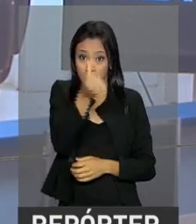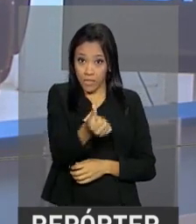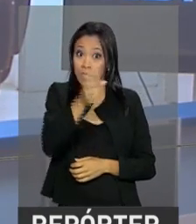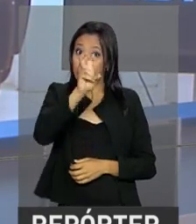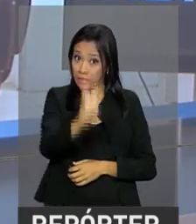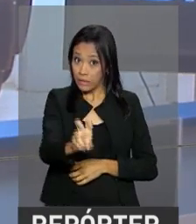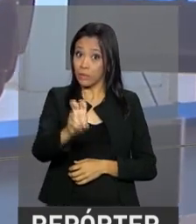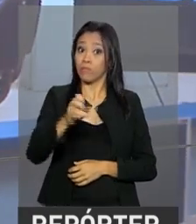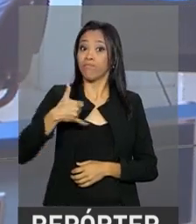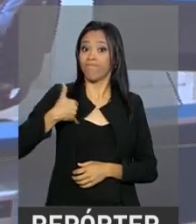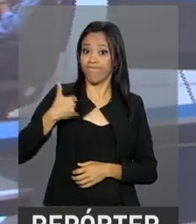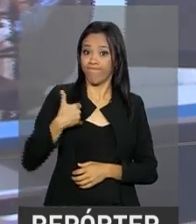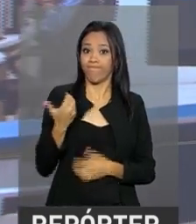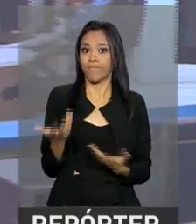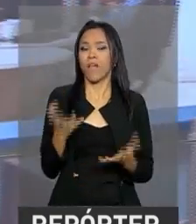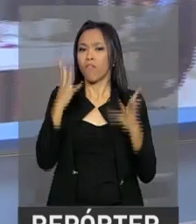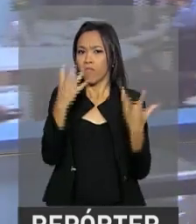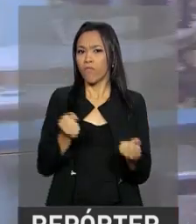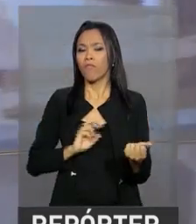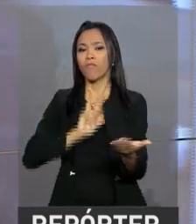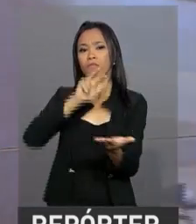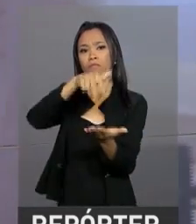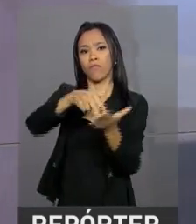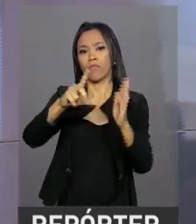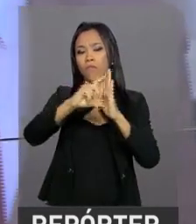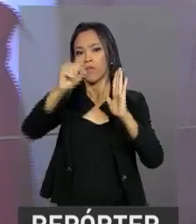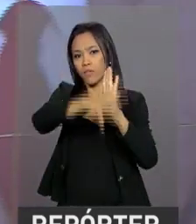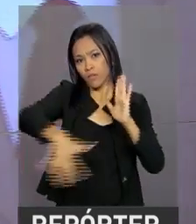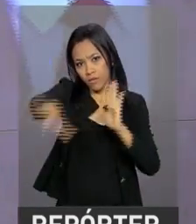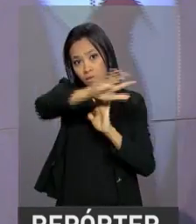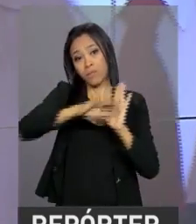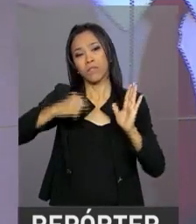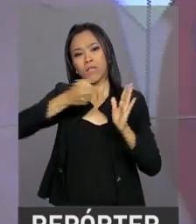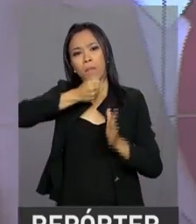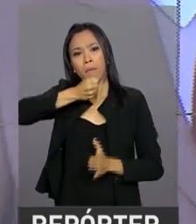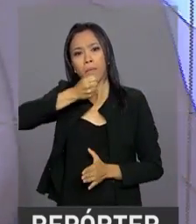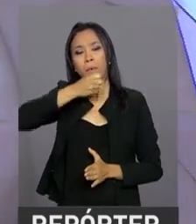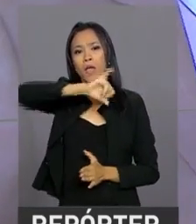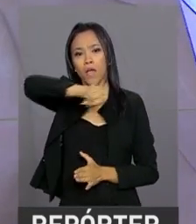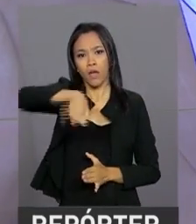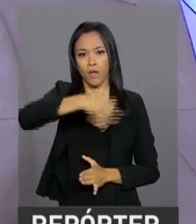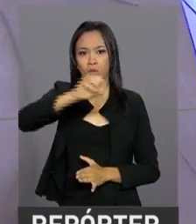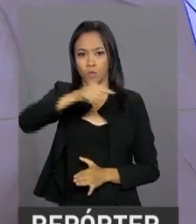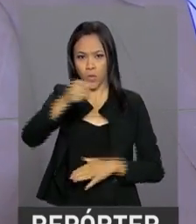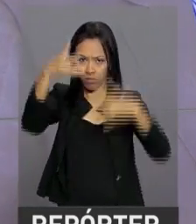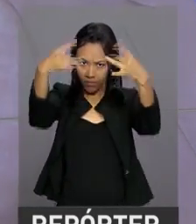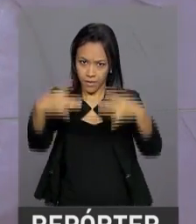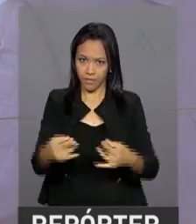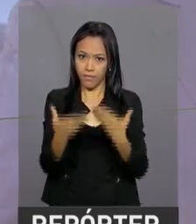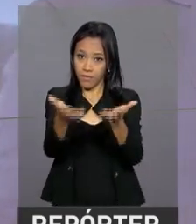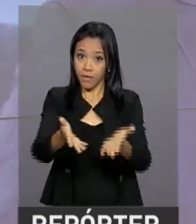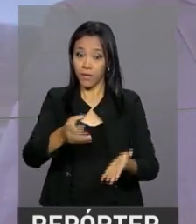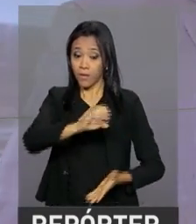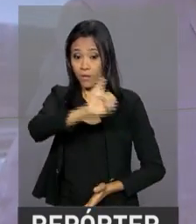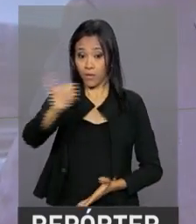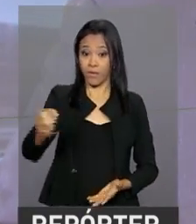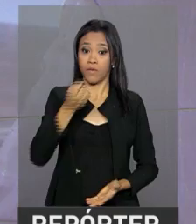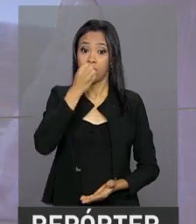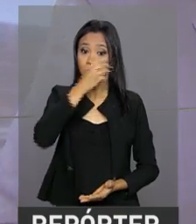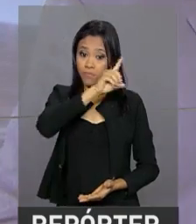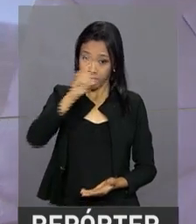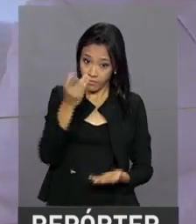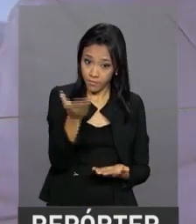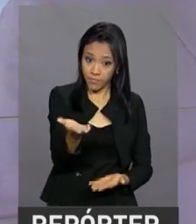anos Vamos então palácio para an alto conversar com o repórter João Pedro Neto que tem mais detalhes pra gente sobre esse assunto Oi João Pedro Bom dia